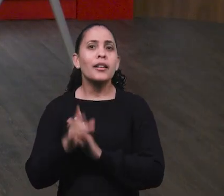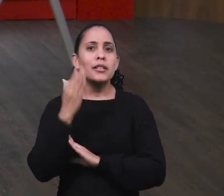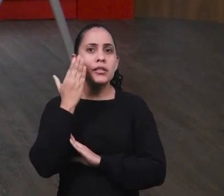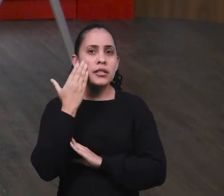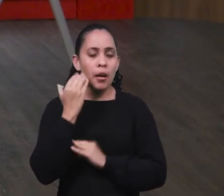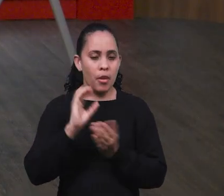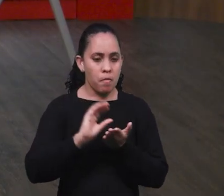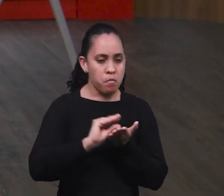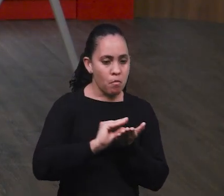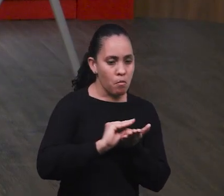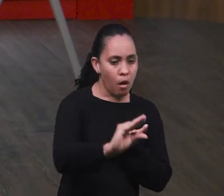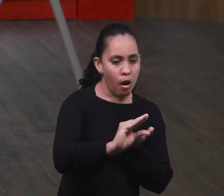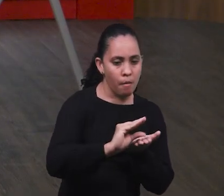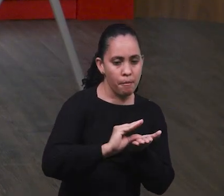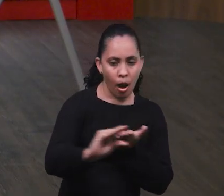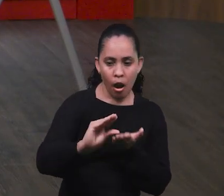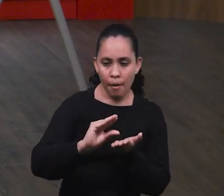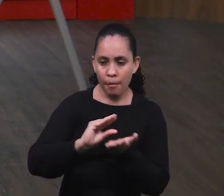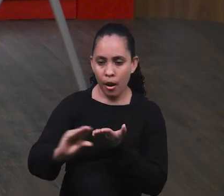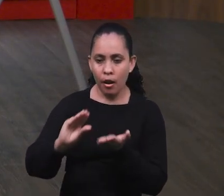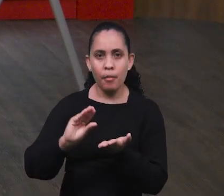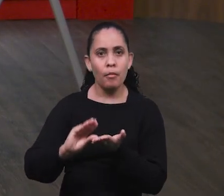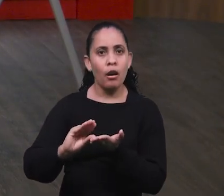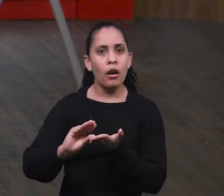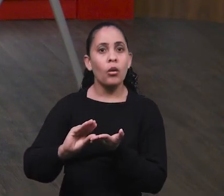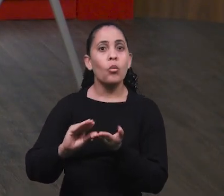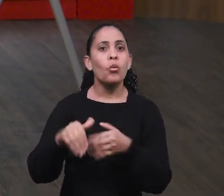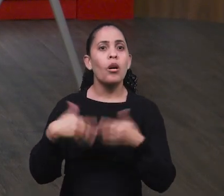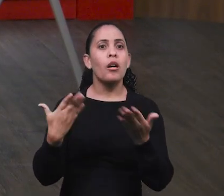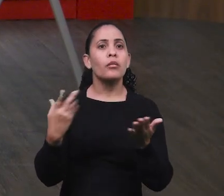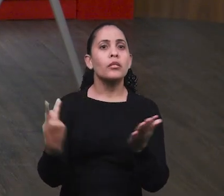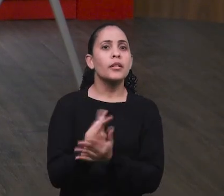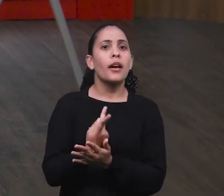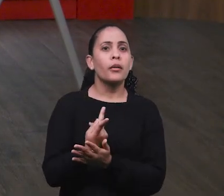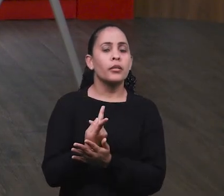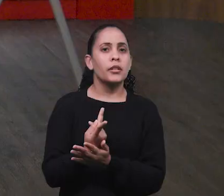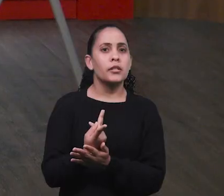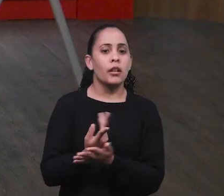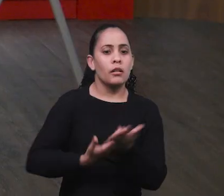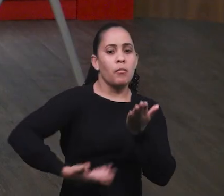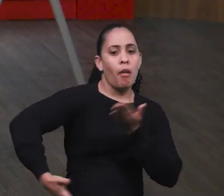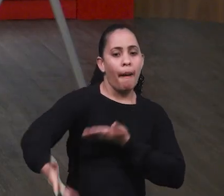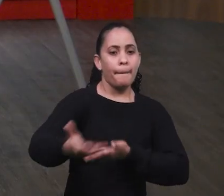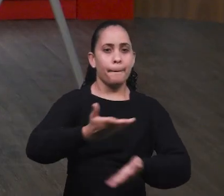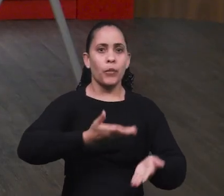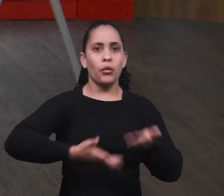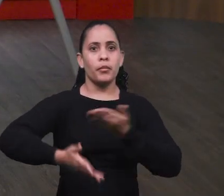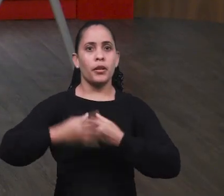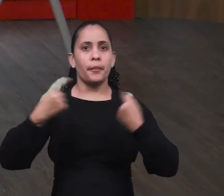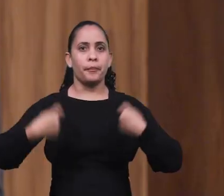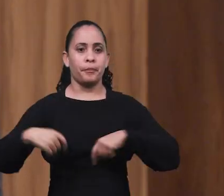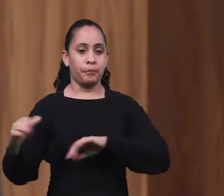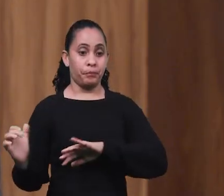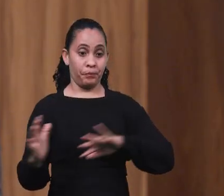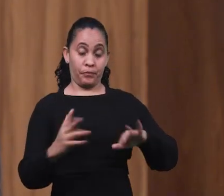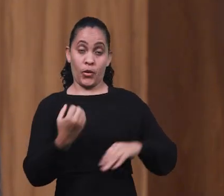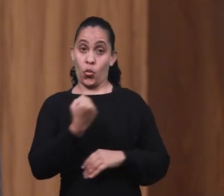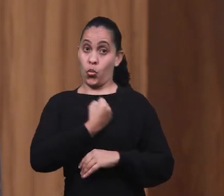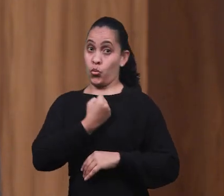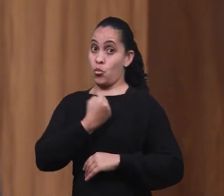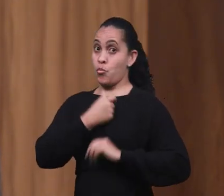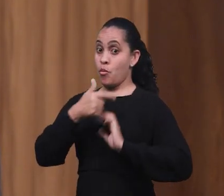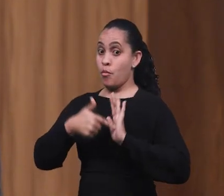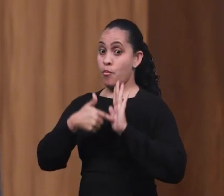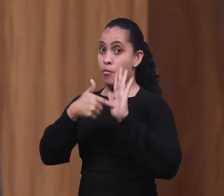indo, da onde que está vindo, para onde está indo, em que posição que está. Tem que ter esse mínimo de conhecimento. Né? Perfeito. E os números,